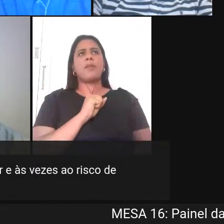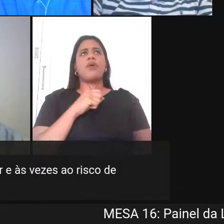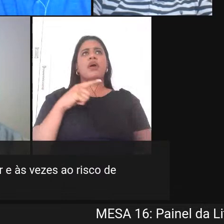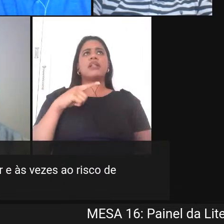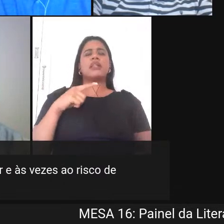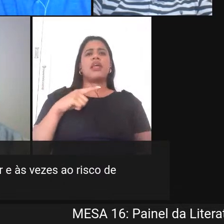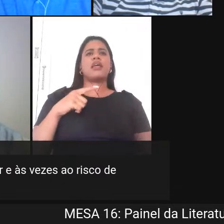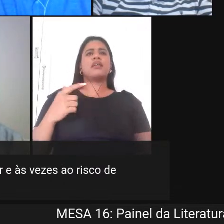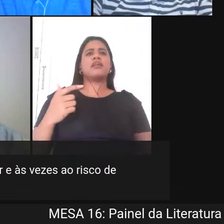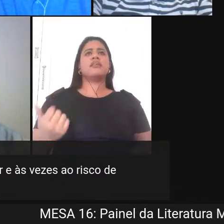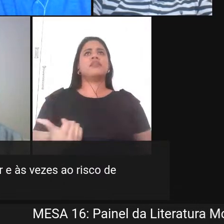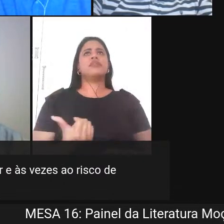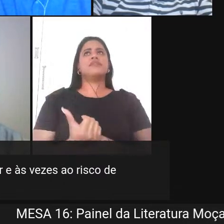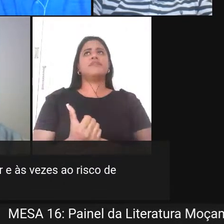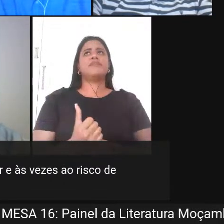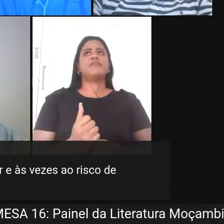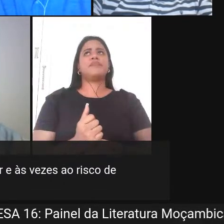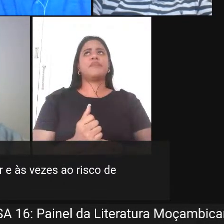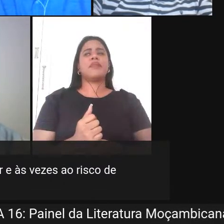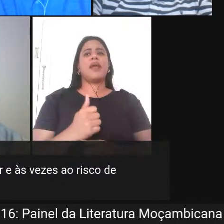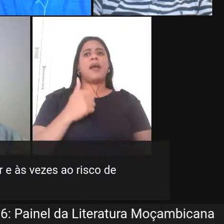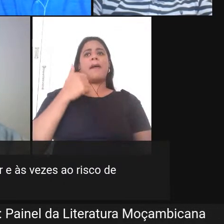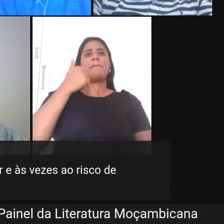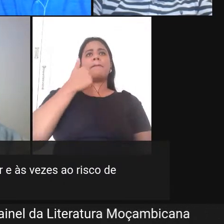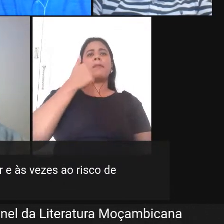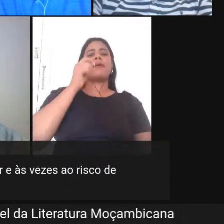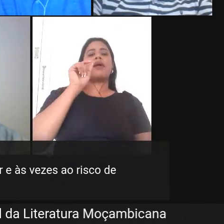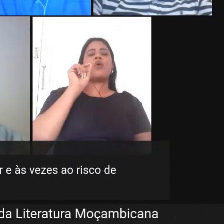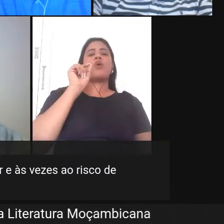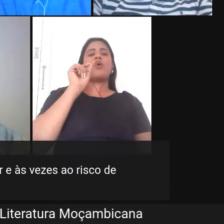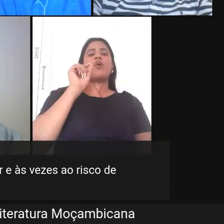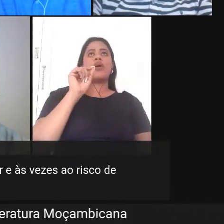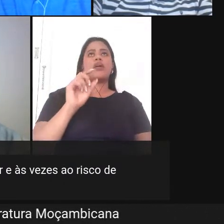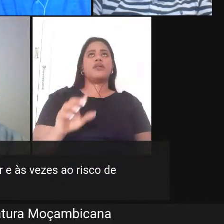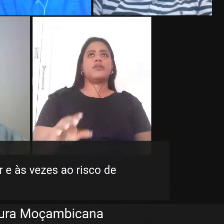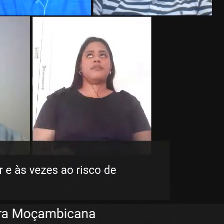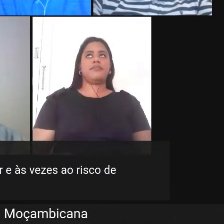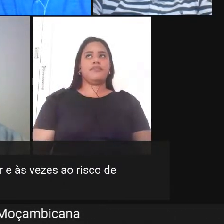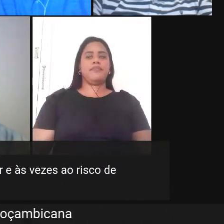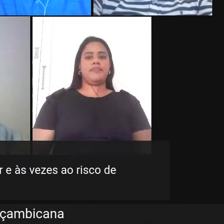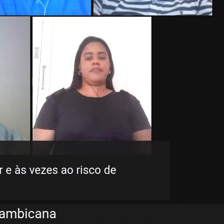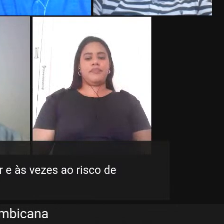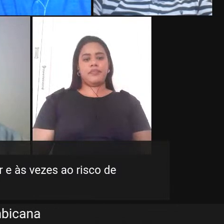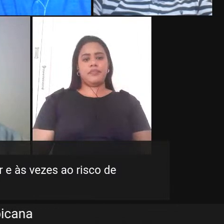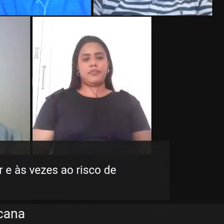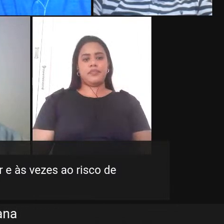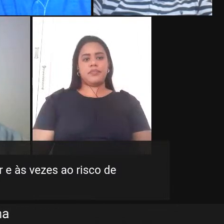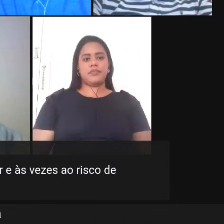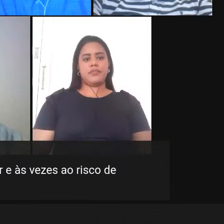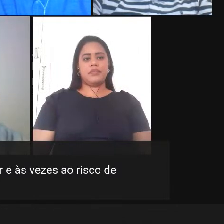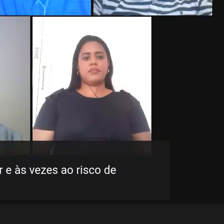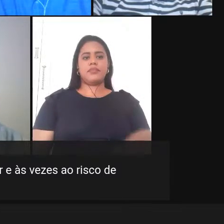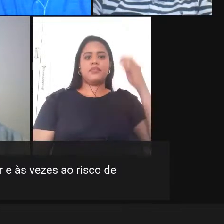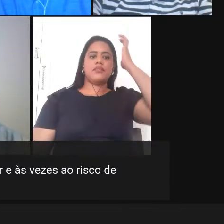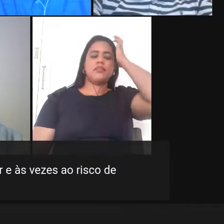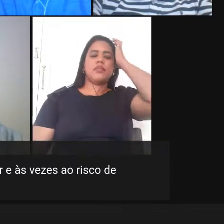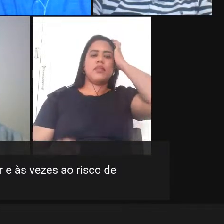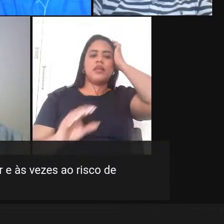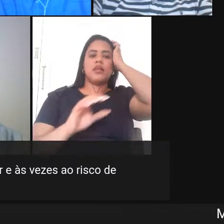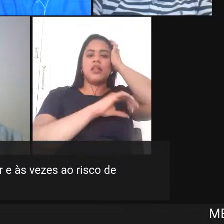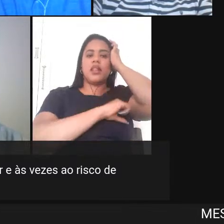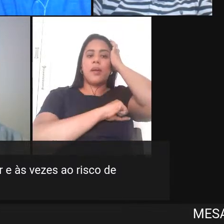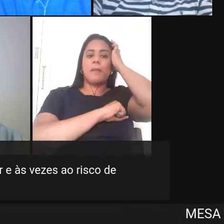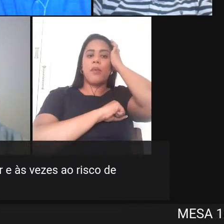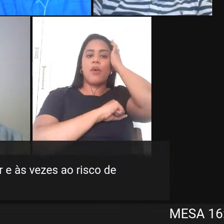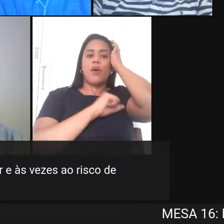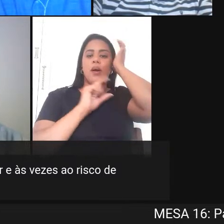Frutos do Amor e a segunda parte, Desamor Até a Partida. Apesar de ser um livro de poesia,